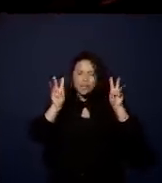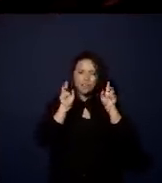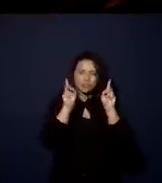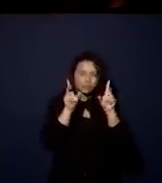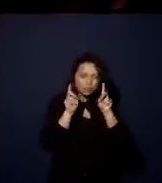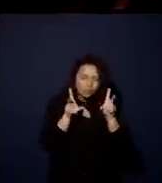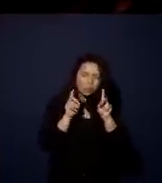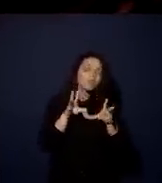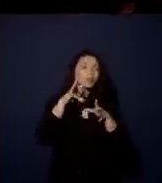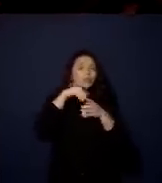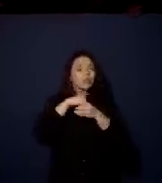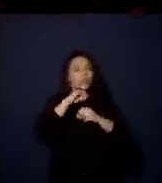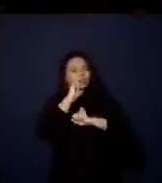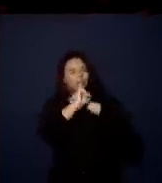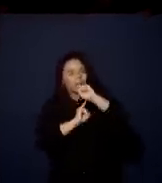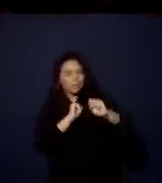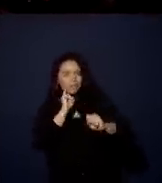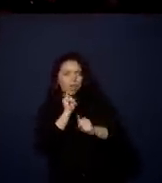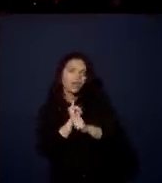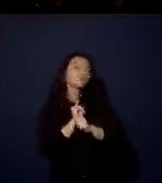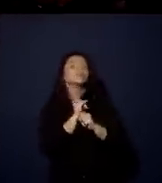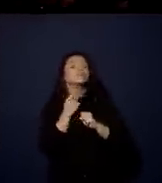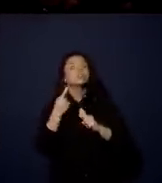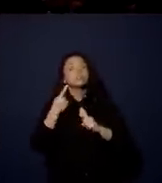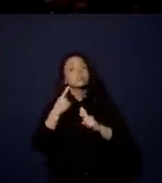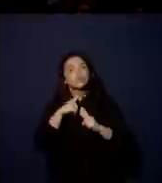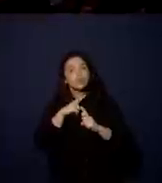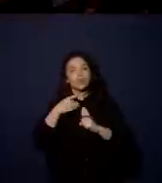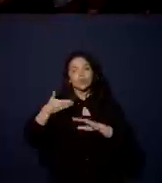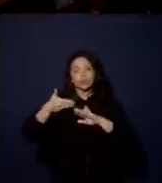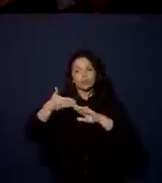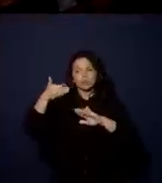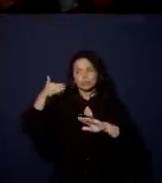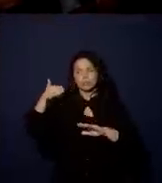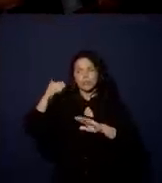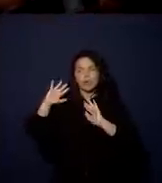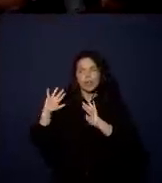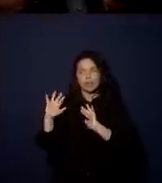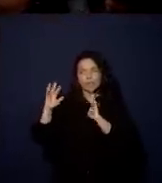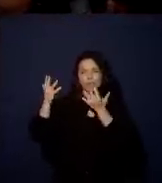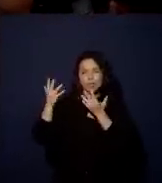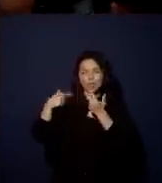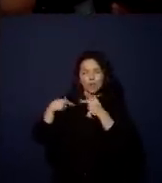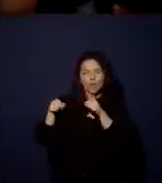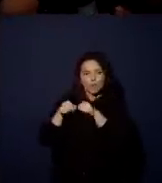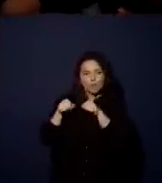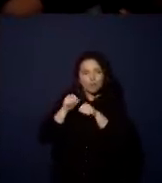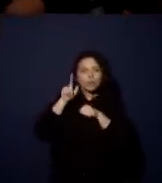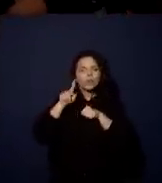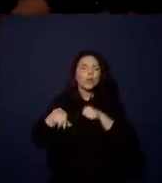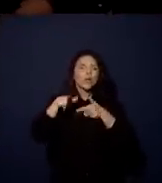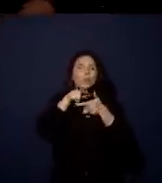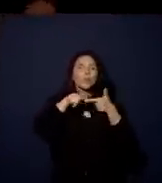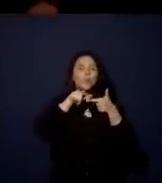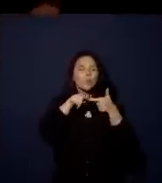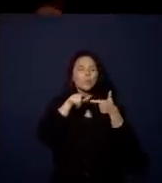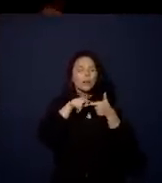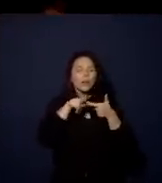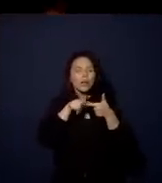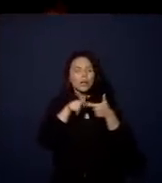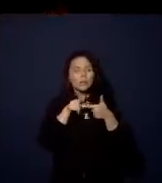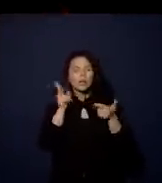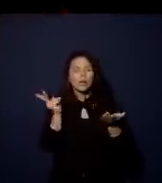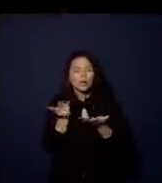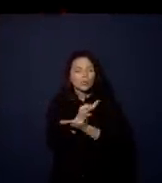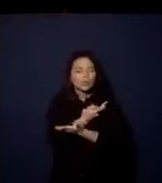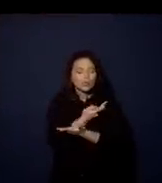antepando também algumas perguntas né aqui pessoal a gente teve um evento disruptivo né que foi o problema com americana de algumas semanas atrás